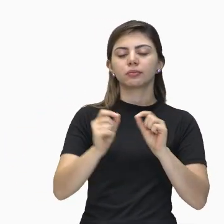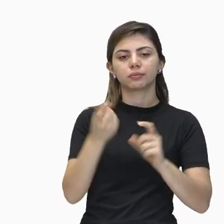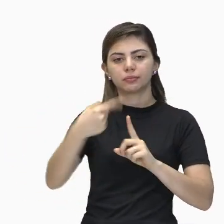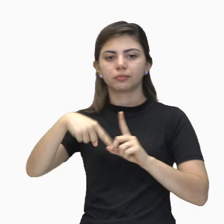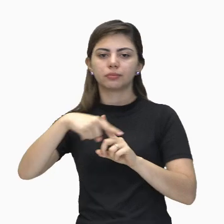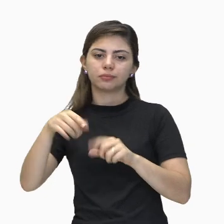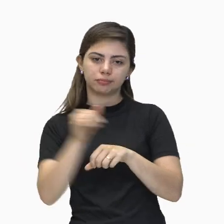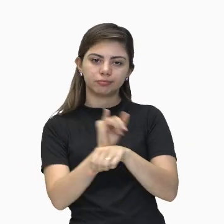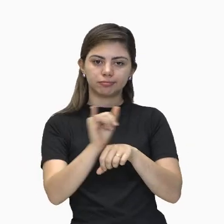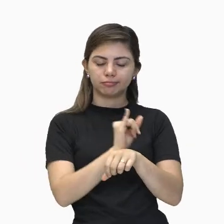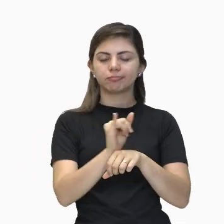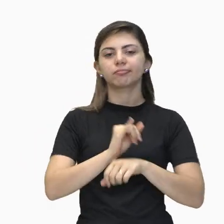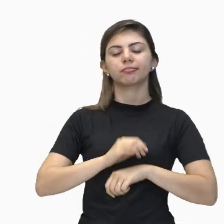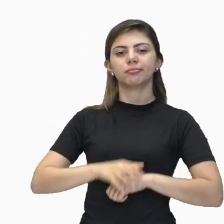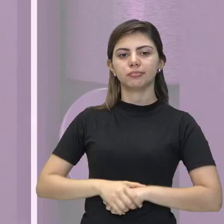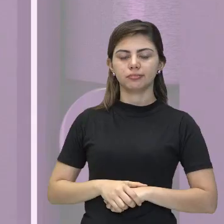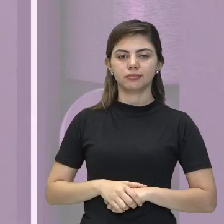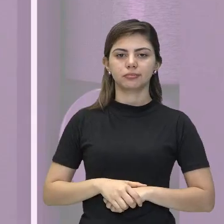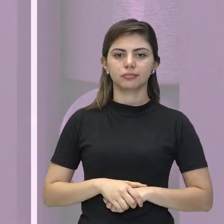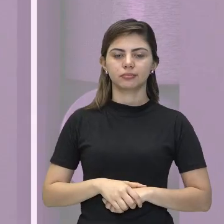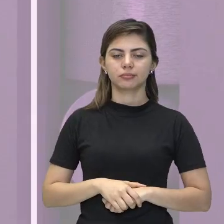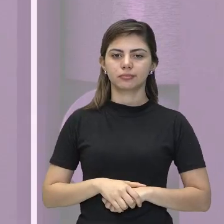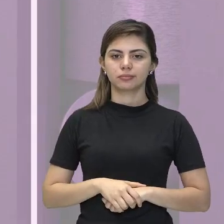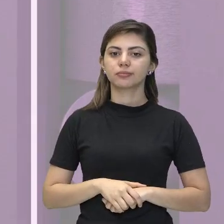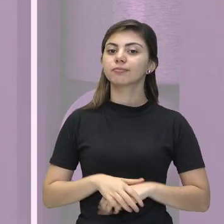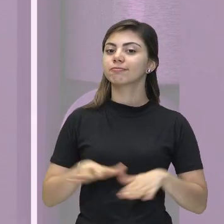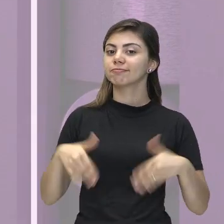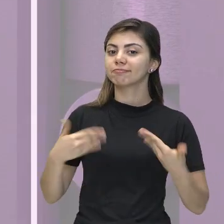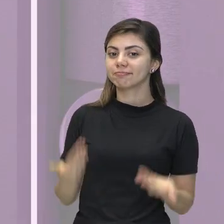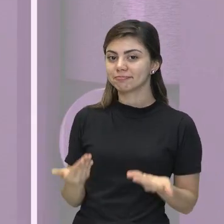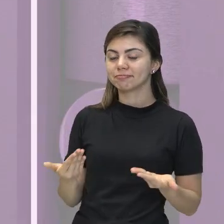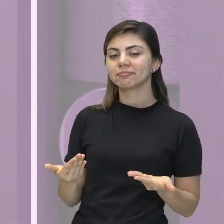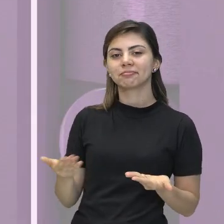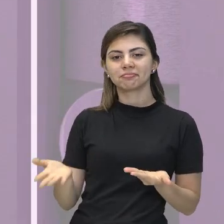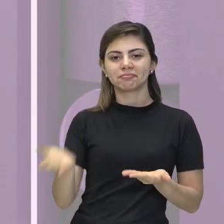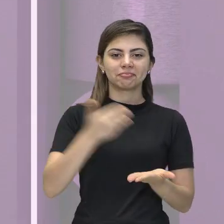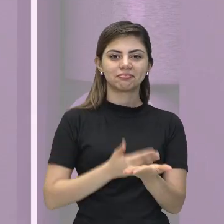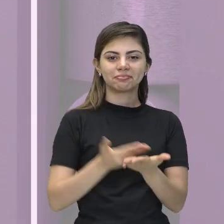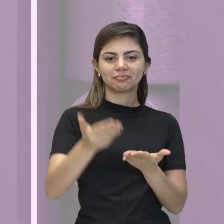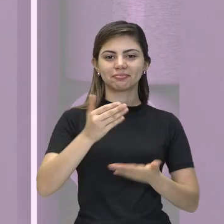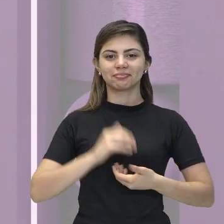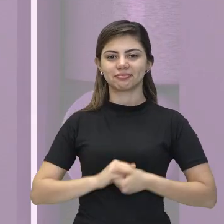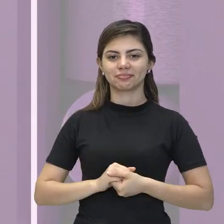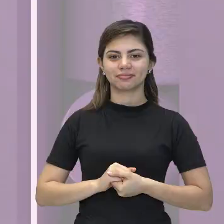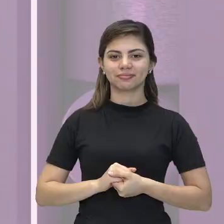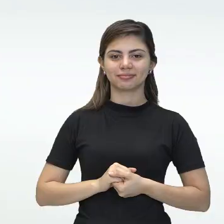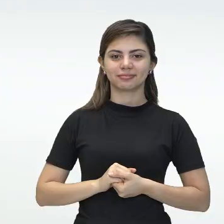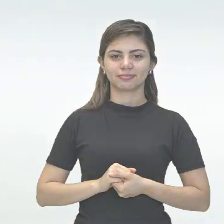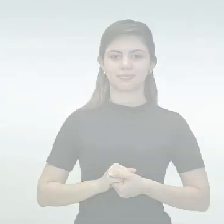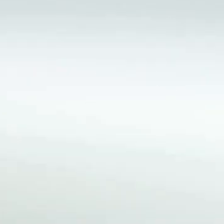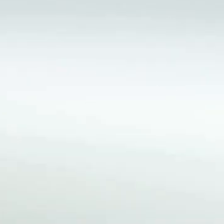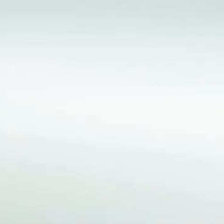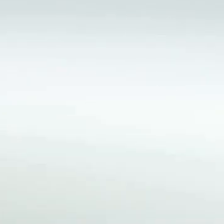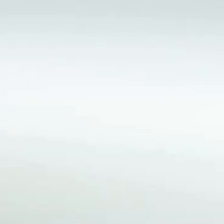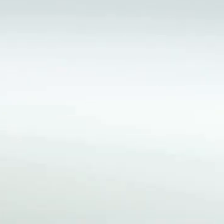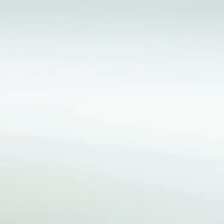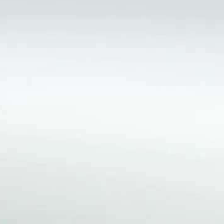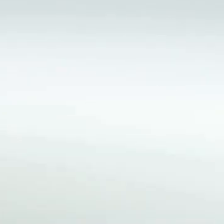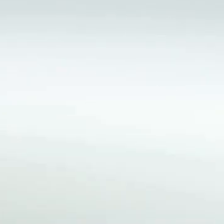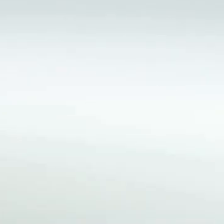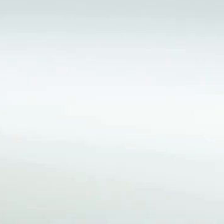da adição, aplicação. Então, sem mais delongas, vamos à nossa aula.